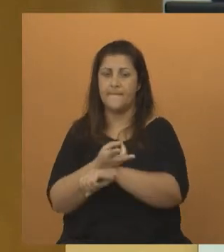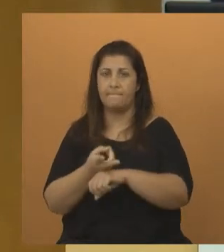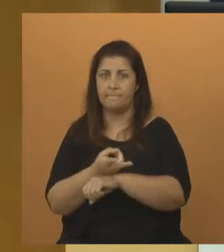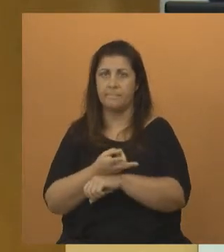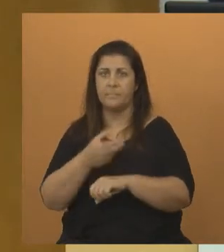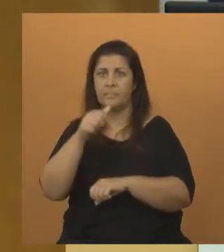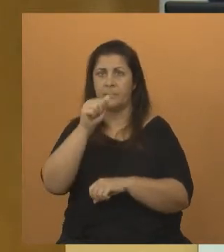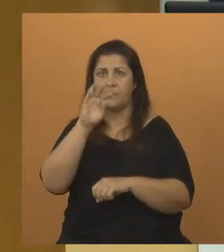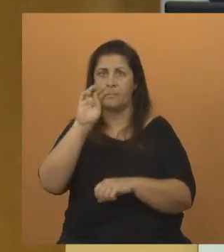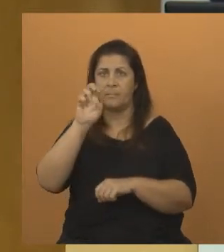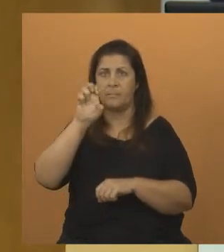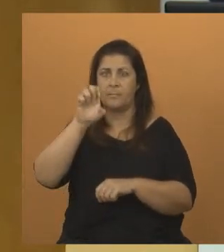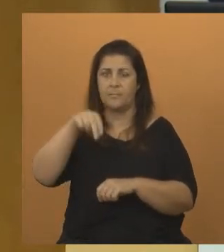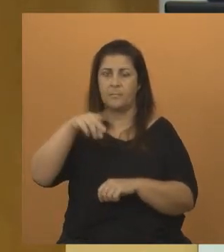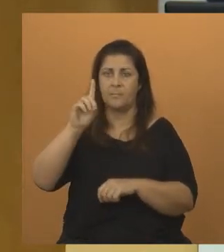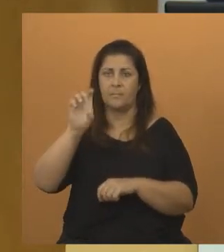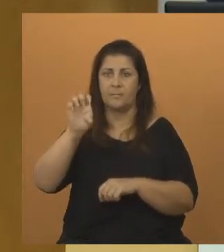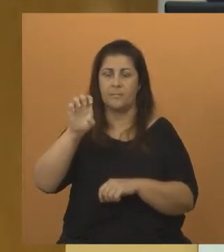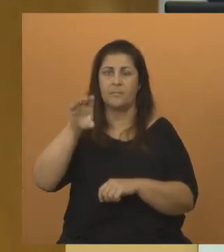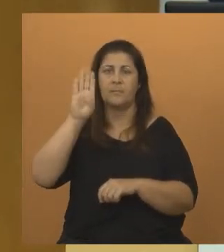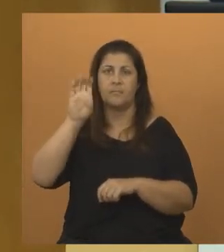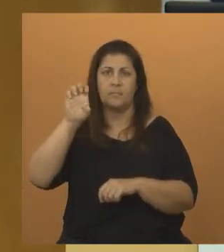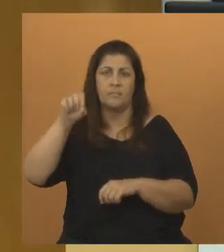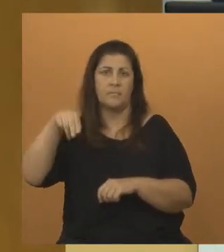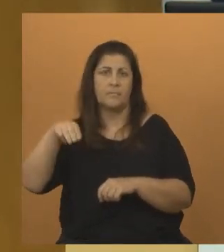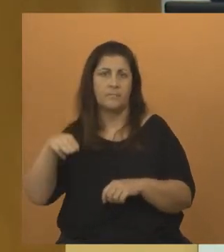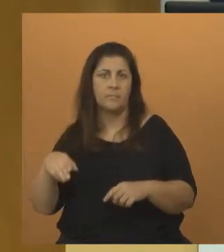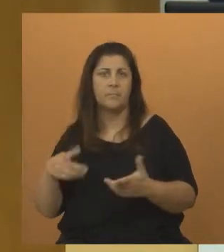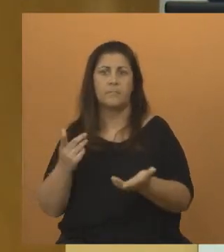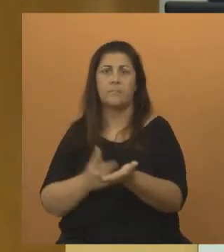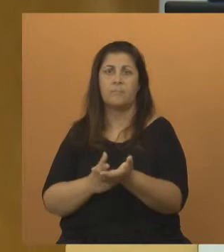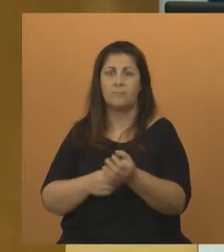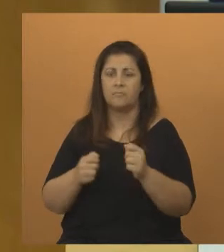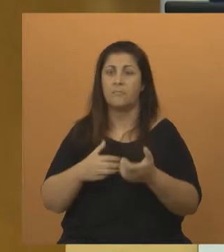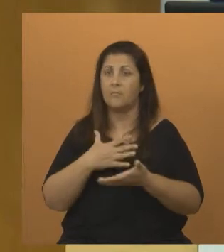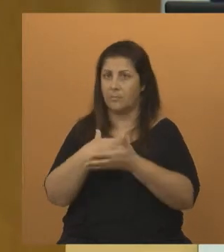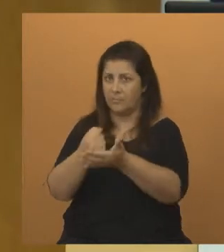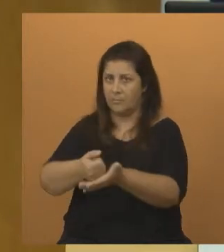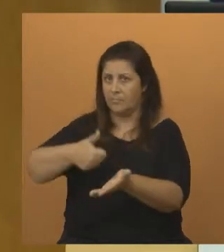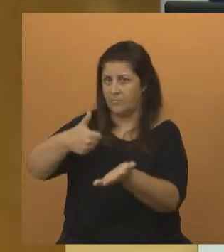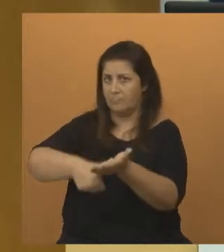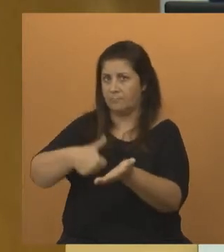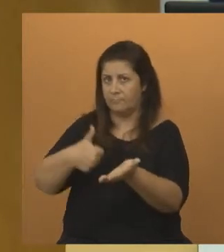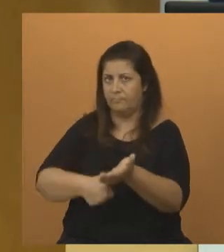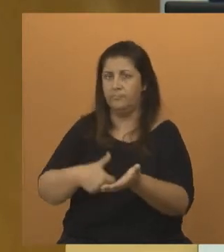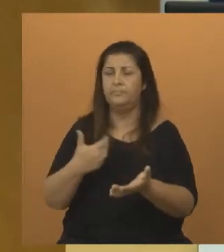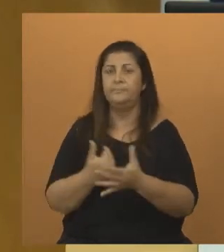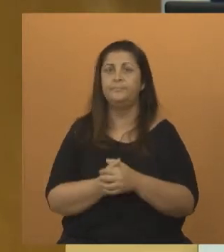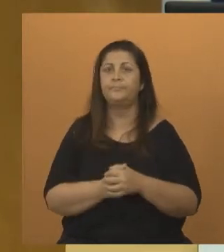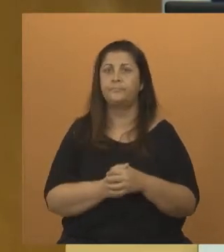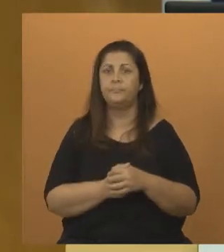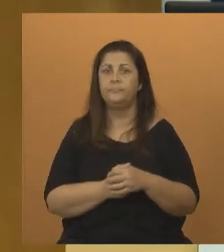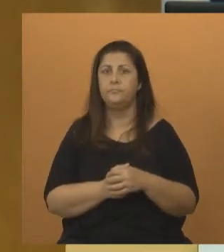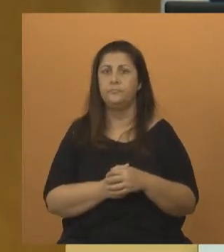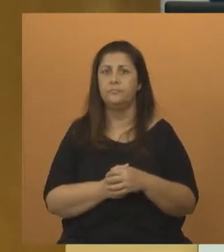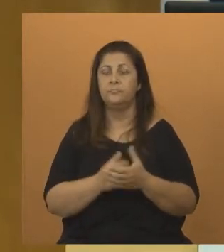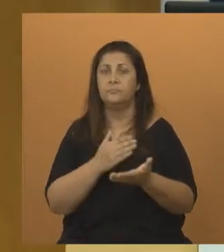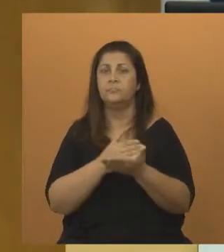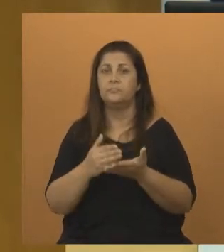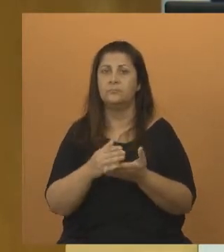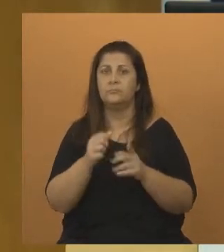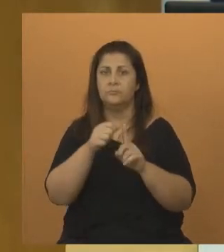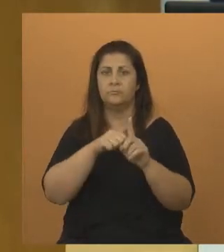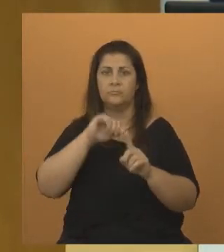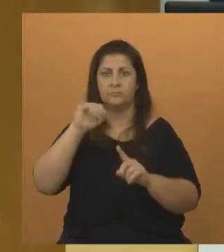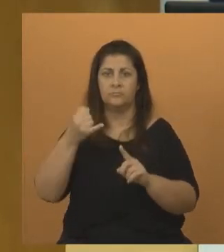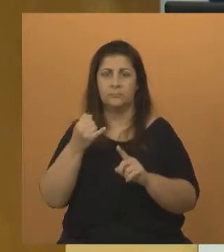Bem da prefeitura, Atendimento Cidadão, firmar ali com a sua documentação legítima, né, o convênio, né, que a partir de janeiro, né,